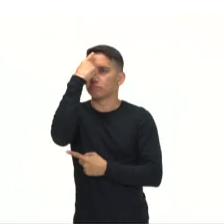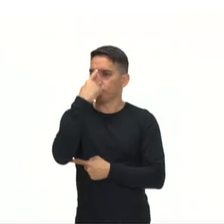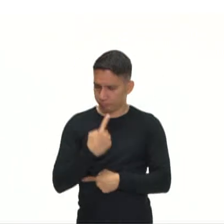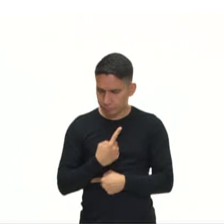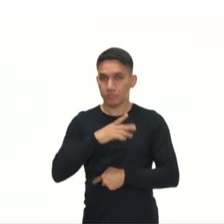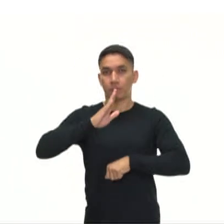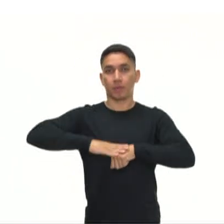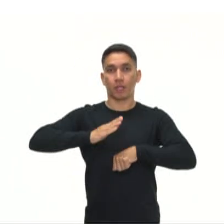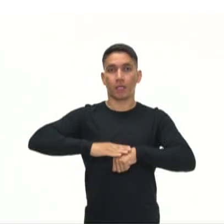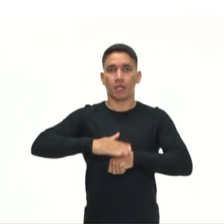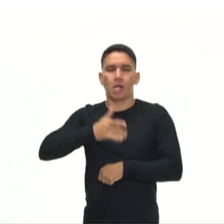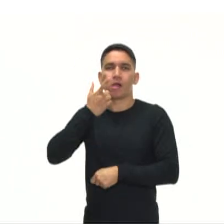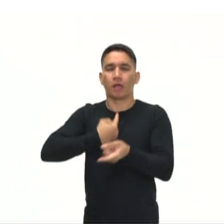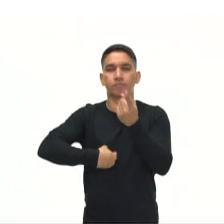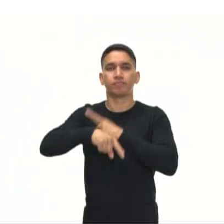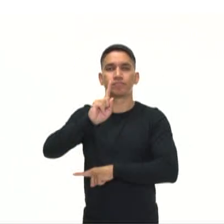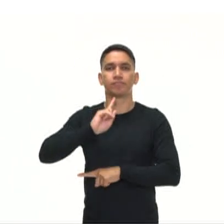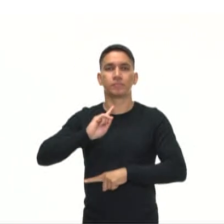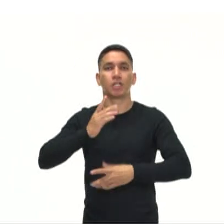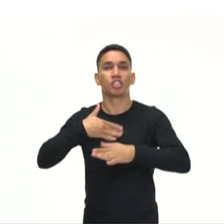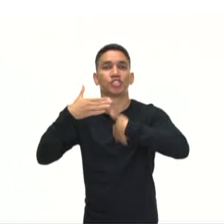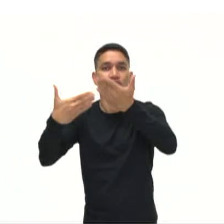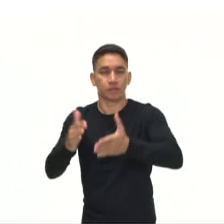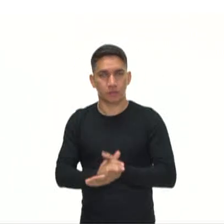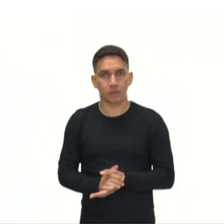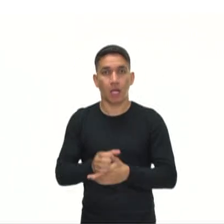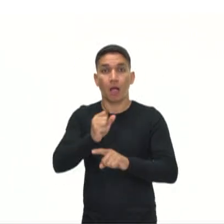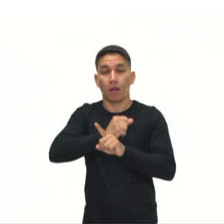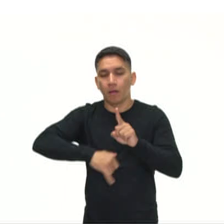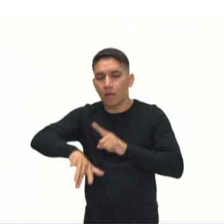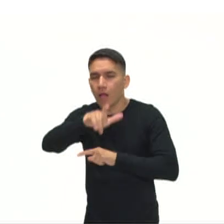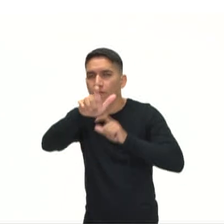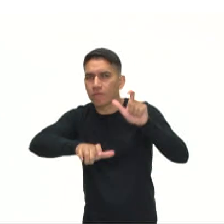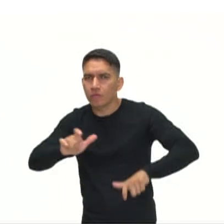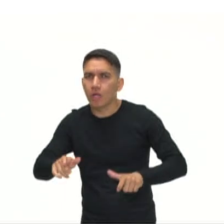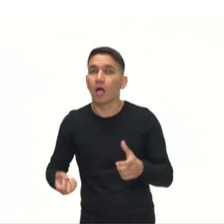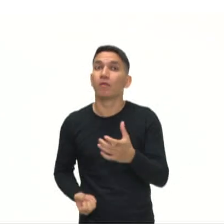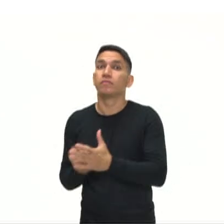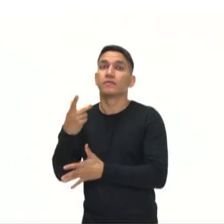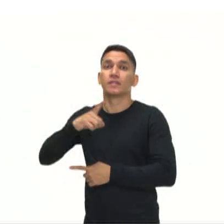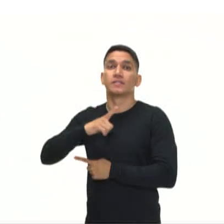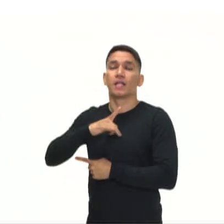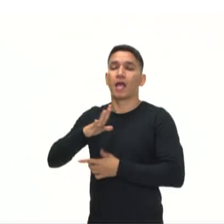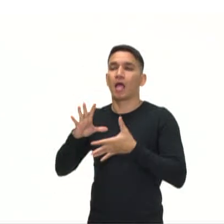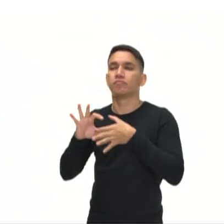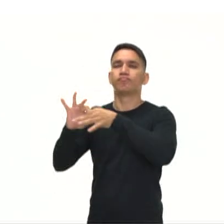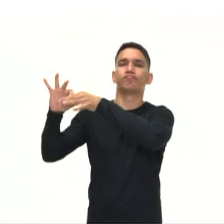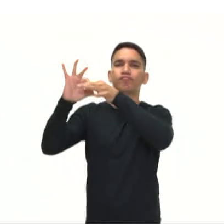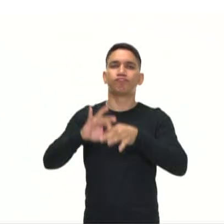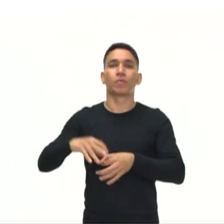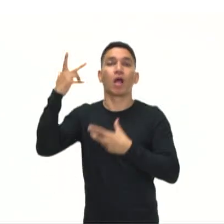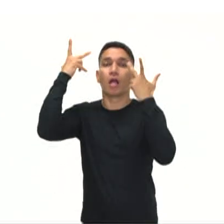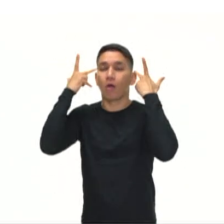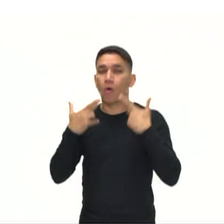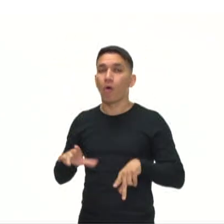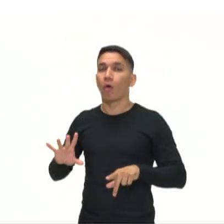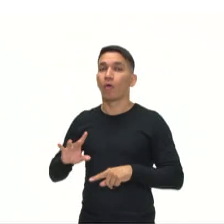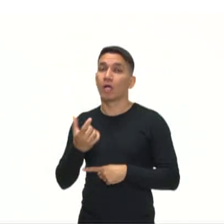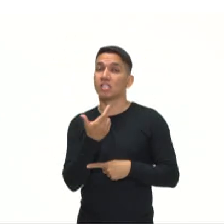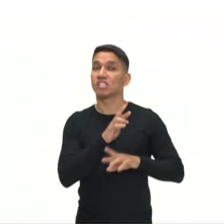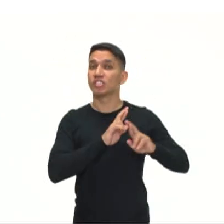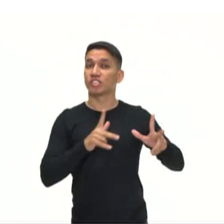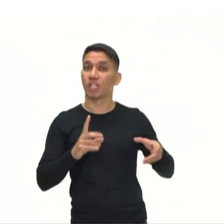individual. Nas sociedades industriais surge a solidariedade orgânica. Ao invés dos vínculos, o trabalho produz